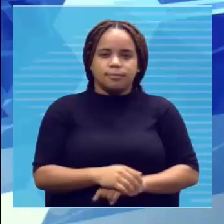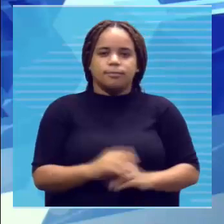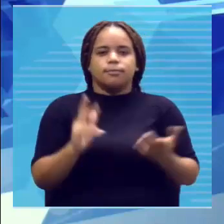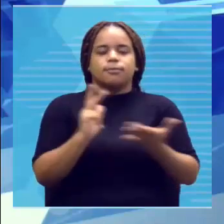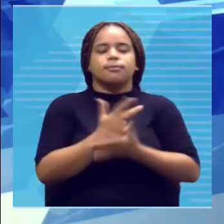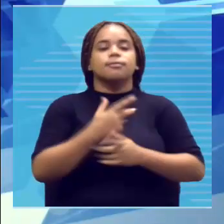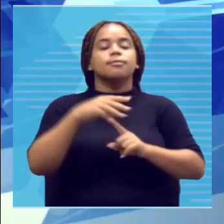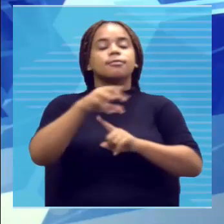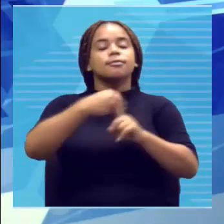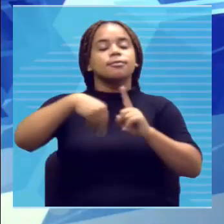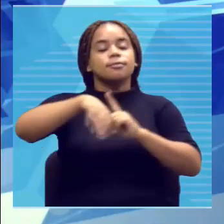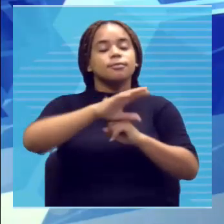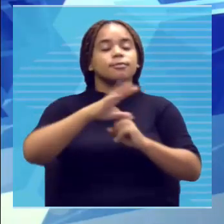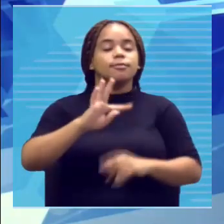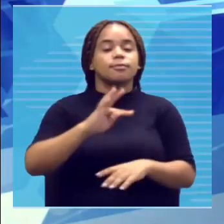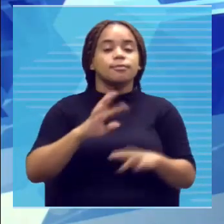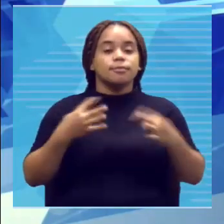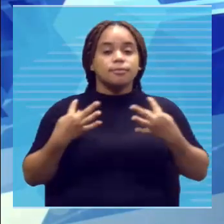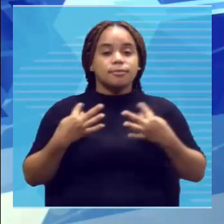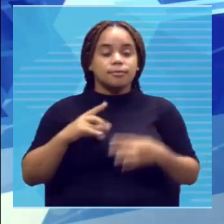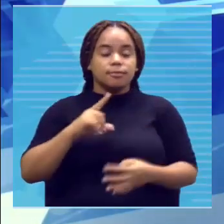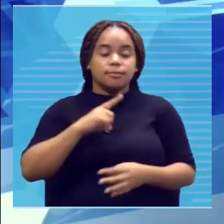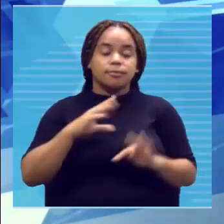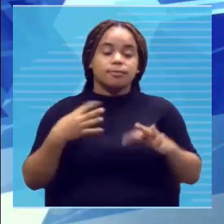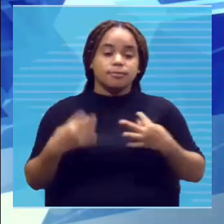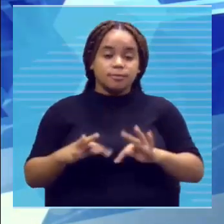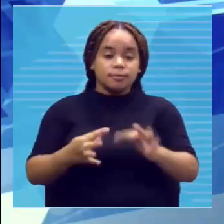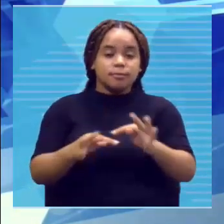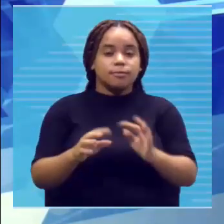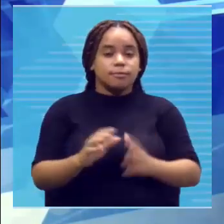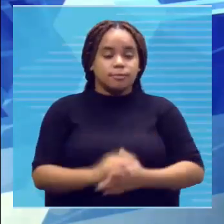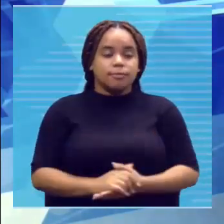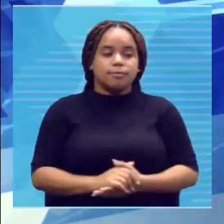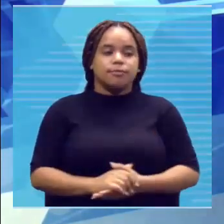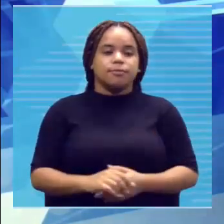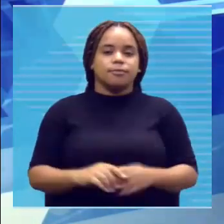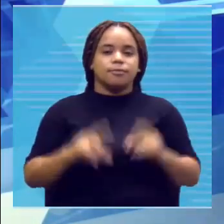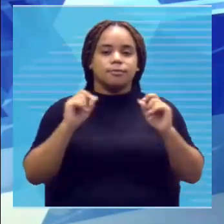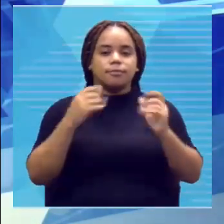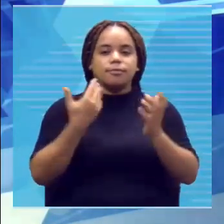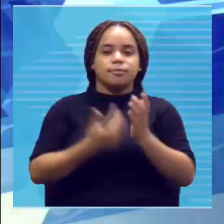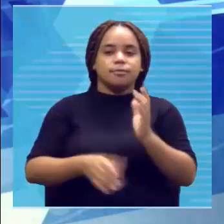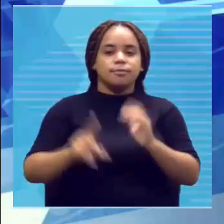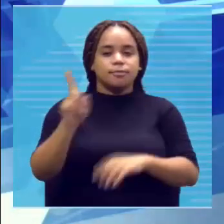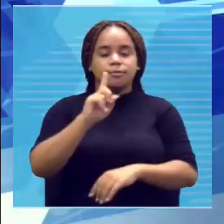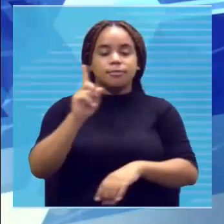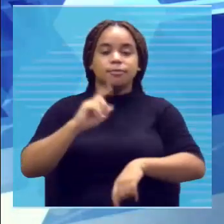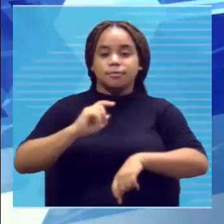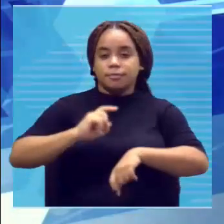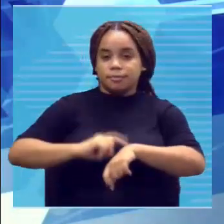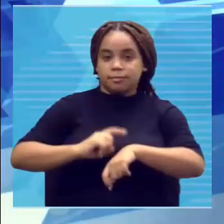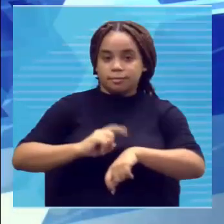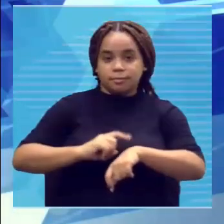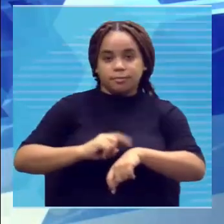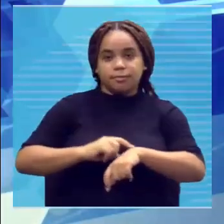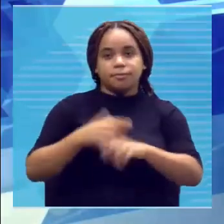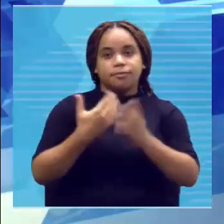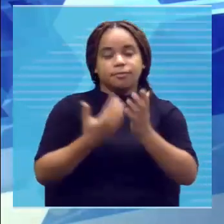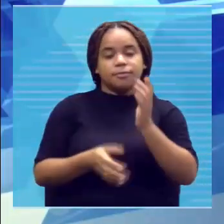mediação tecnológica salve salve alegria e sem perder tempo sem perder tempo